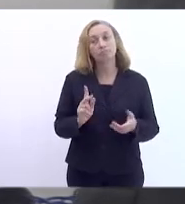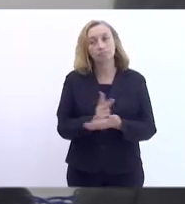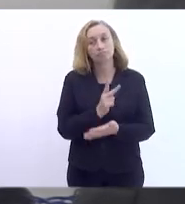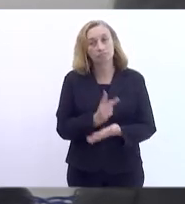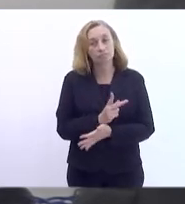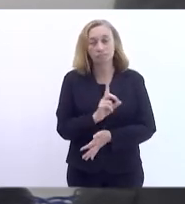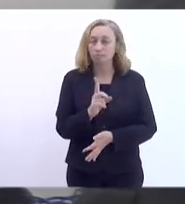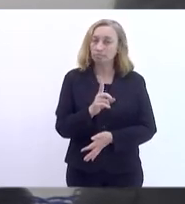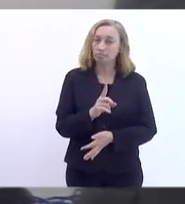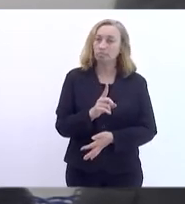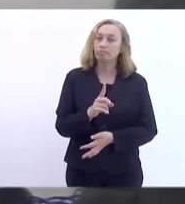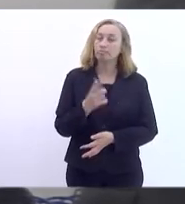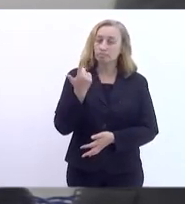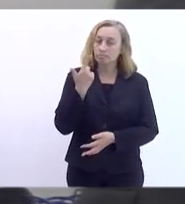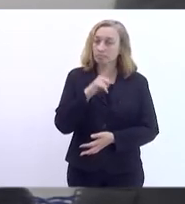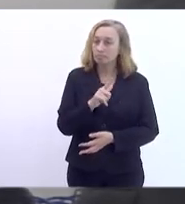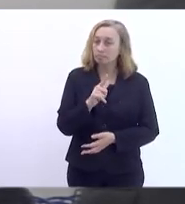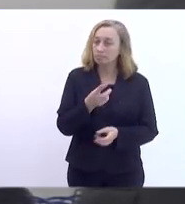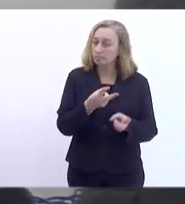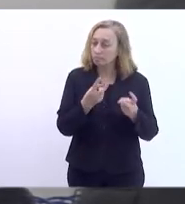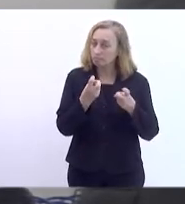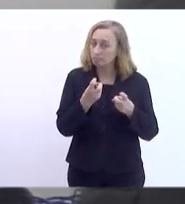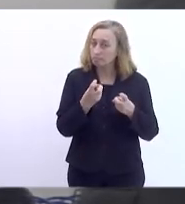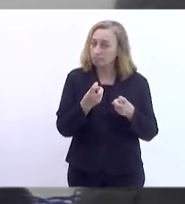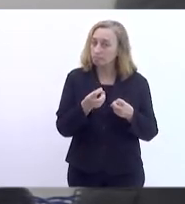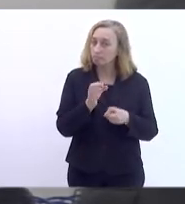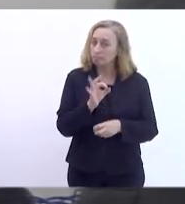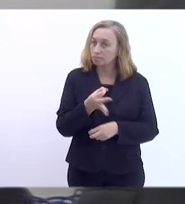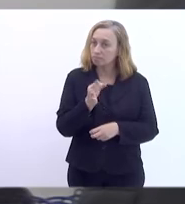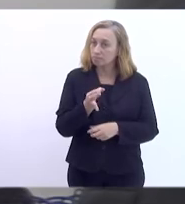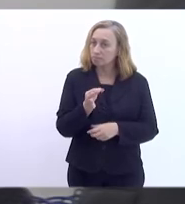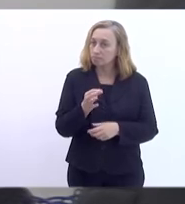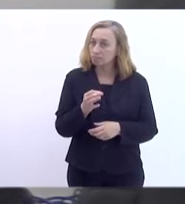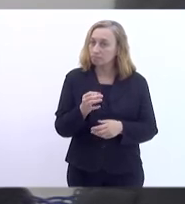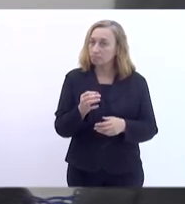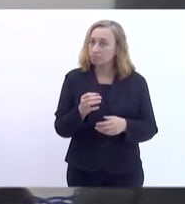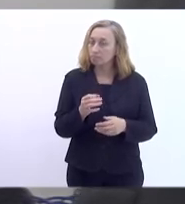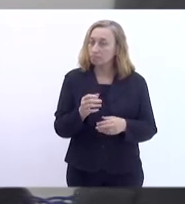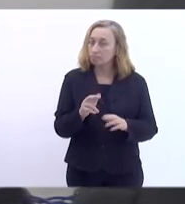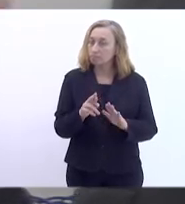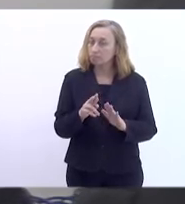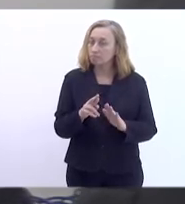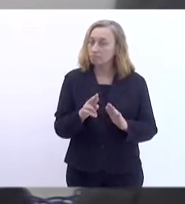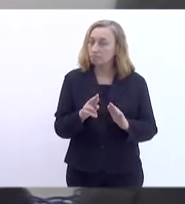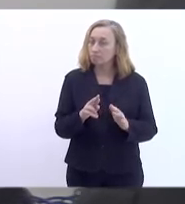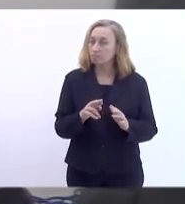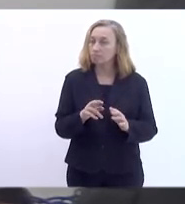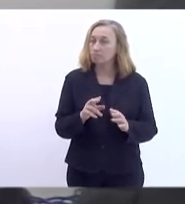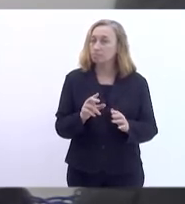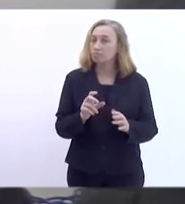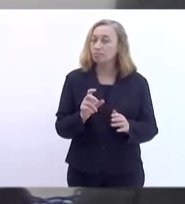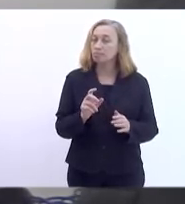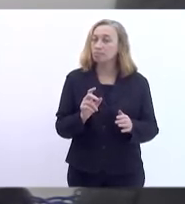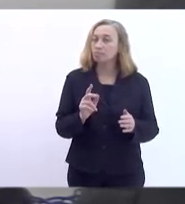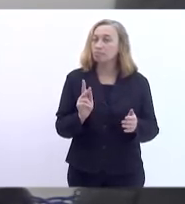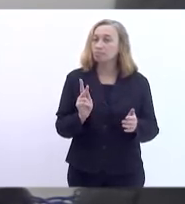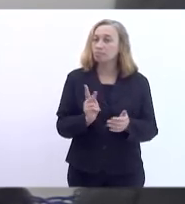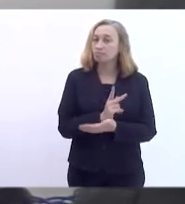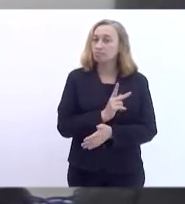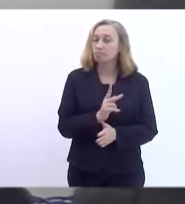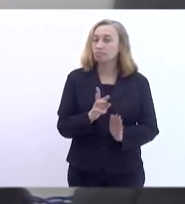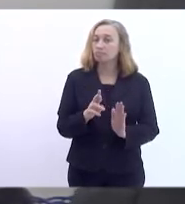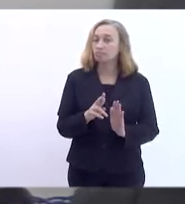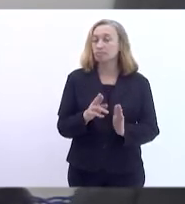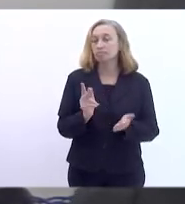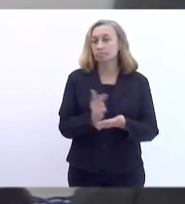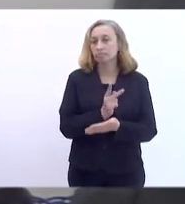erra Oi gente é a gente consegue perceber perfeitamente Quais foram as contingências lidade que levaram àquela decisão a